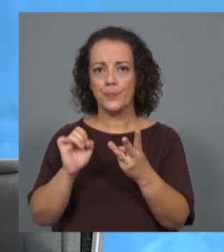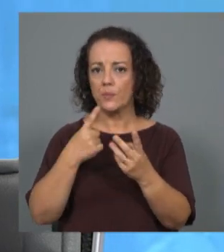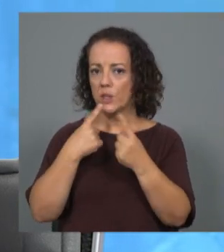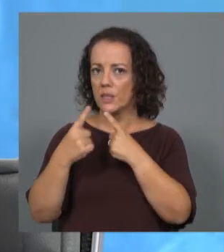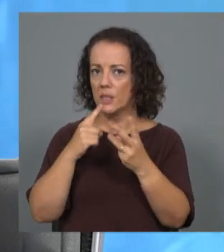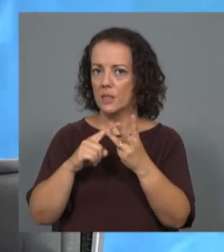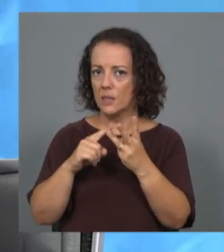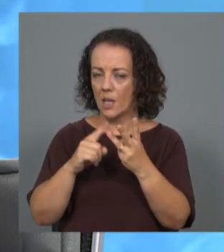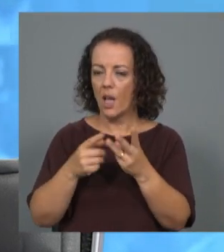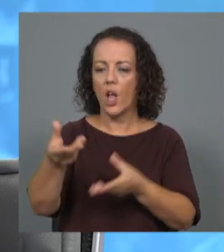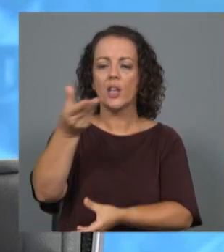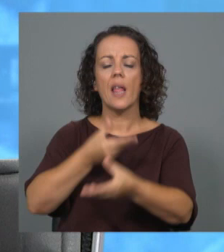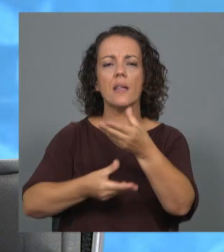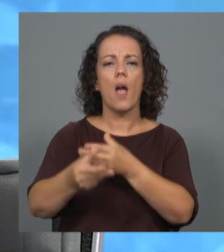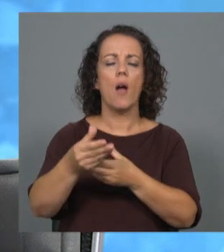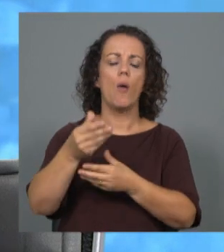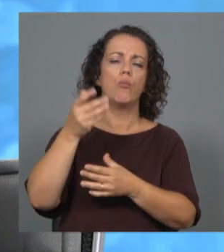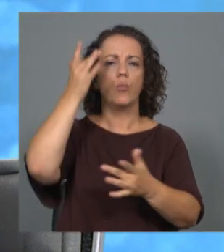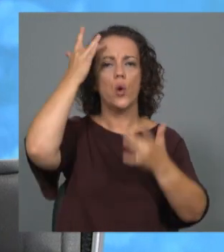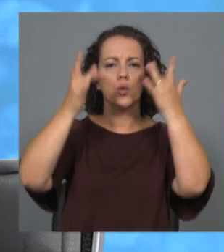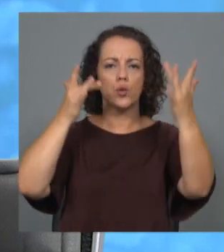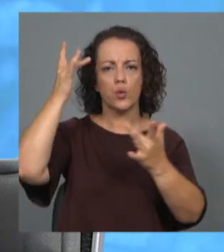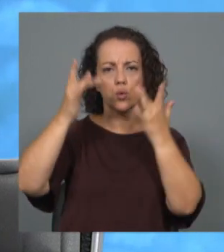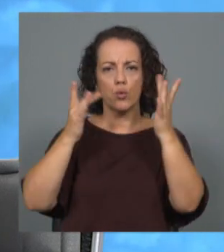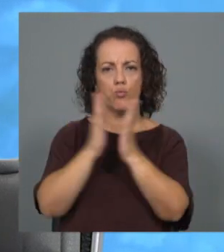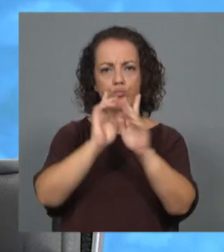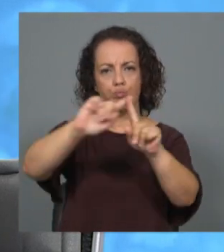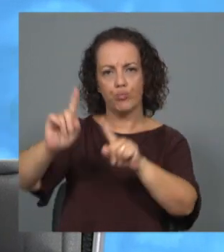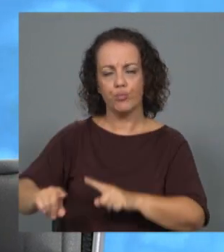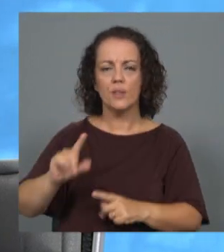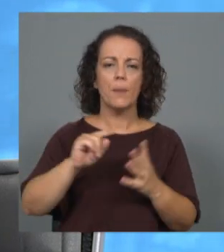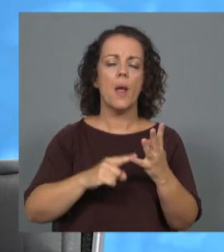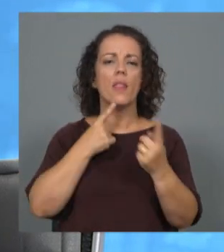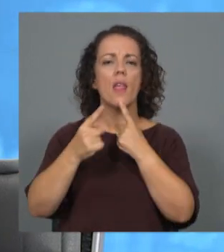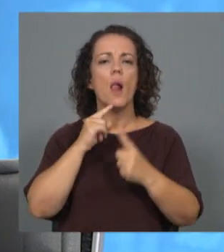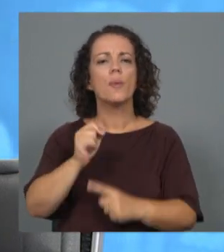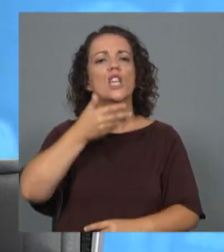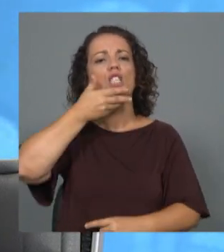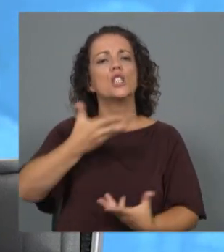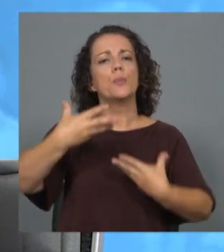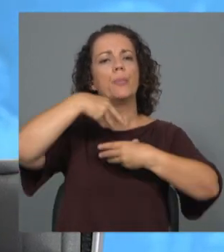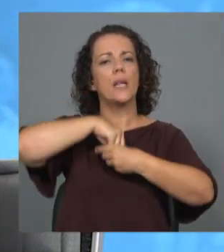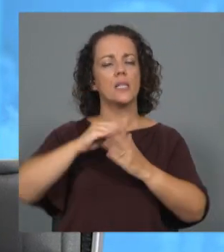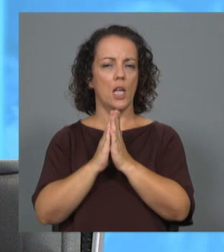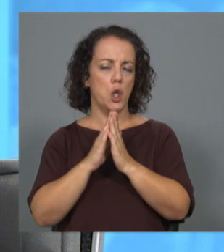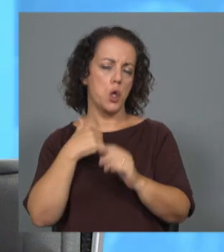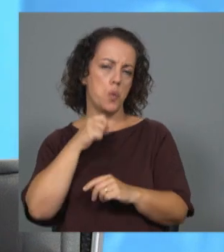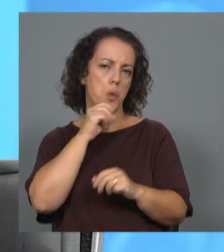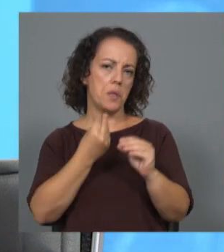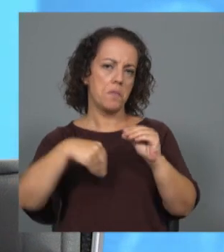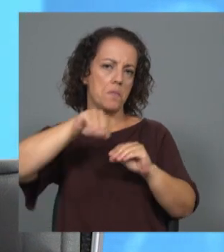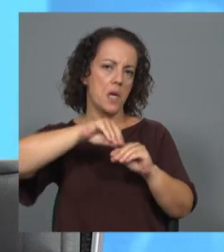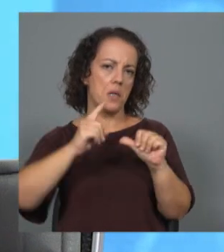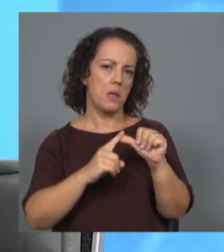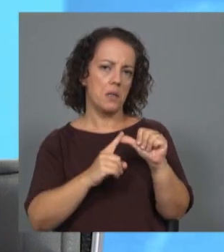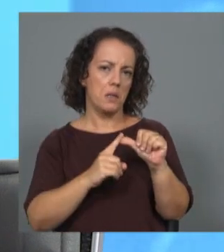de intercâmbios teológicos, e o diálogo da experiência religiosa. Eu aqui acrescentaria uma 5ª forma